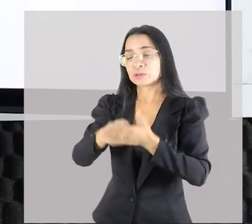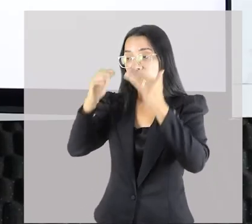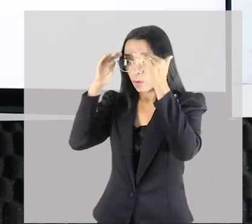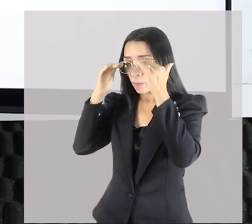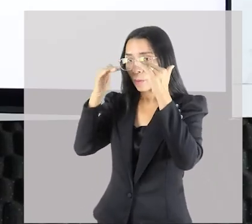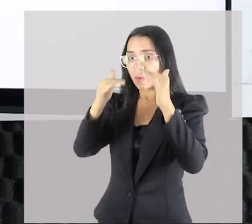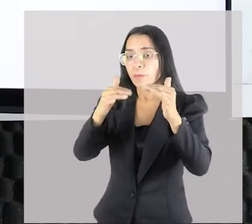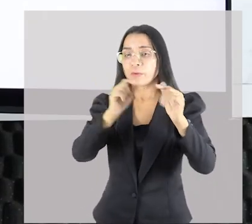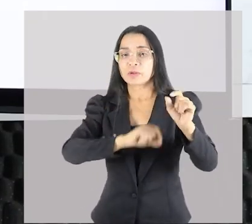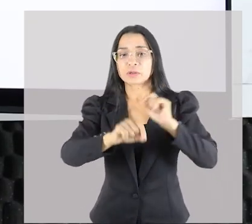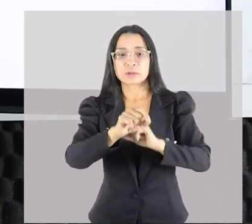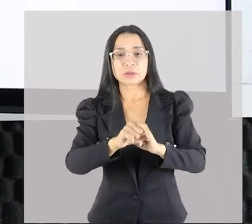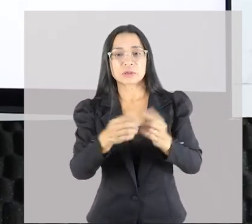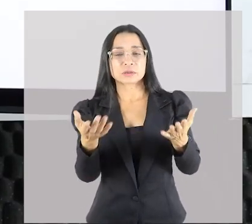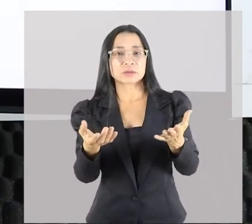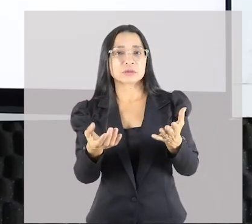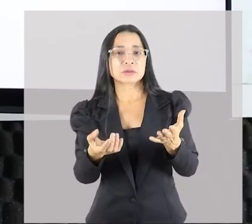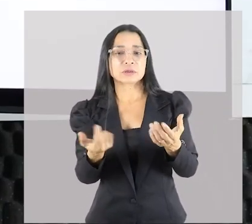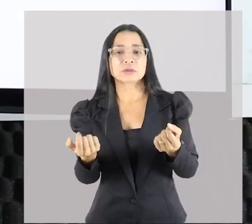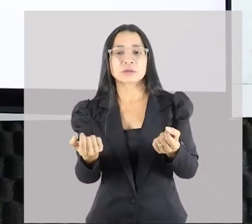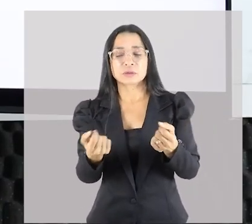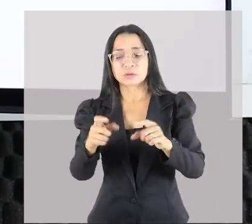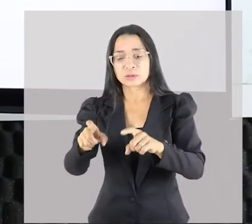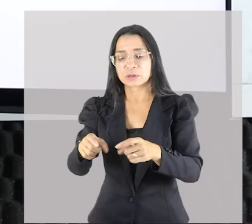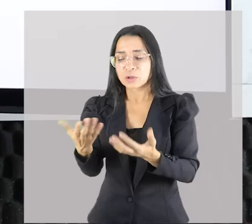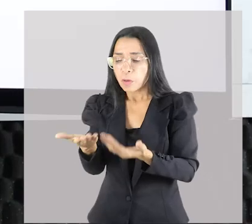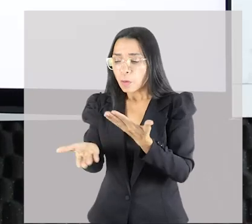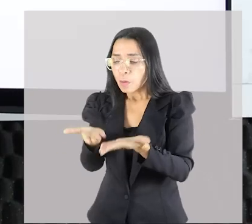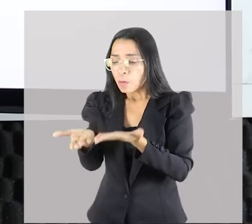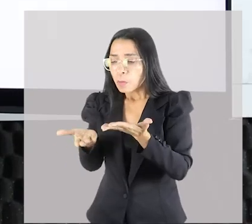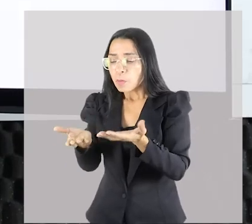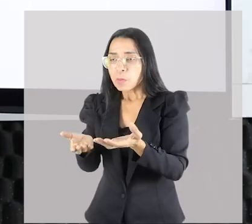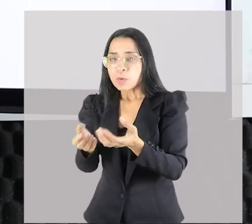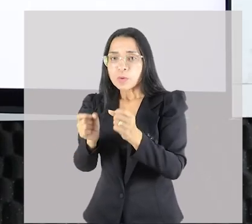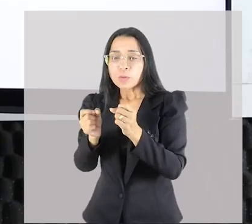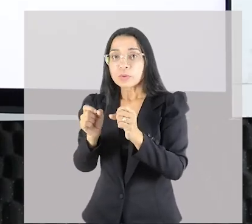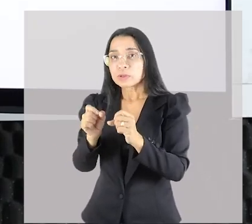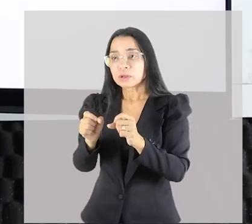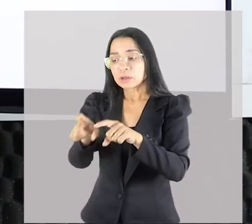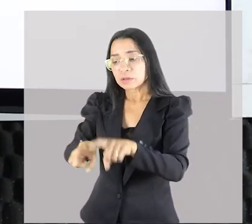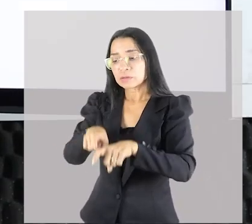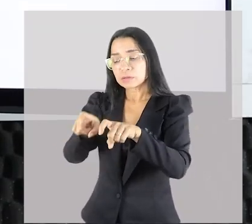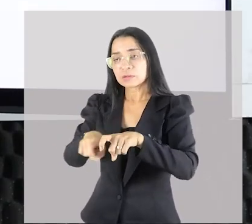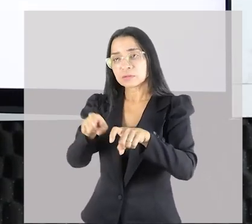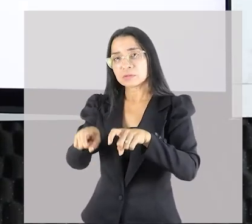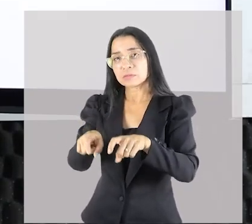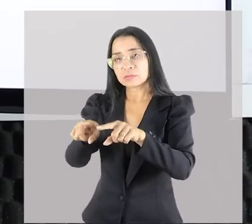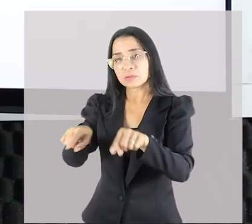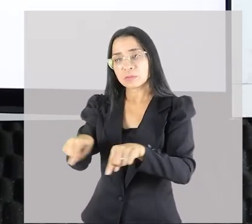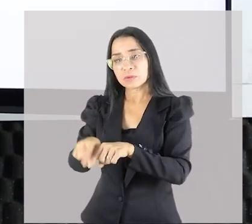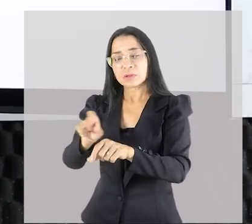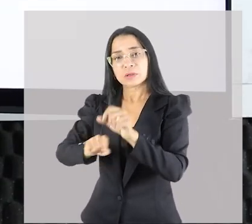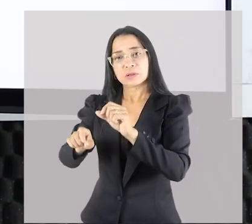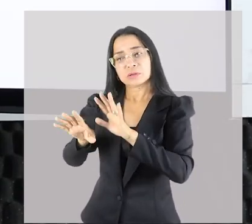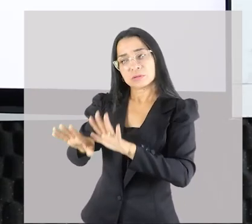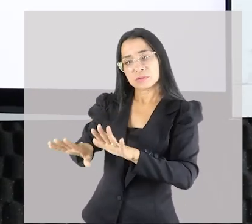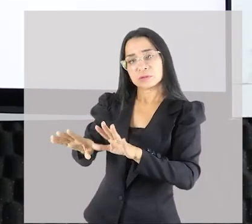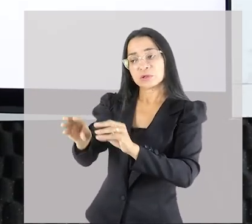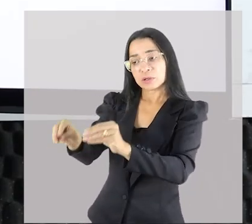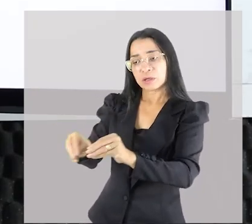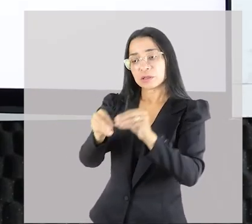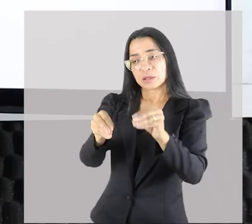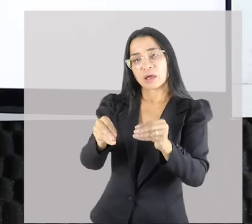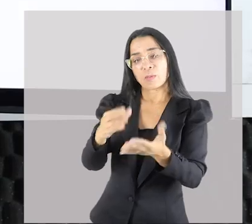no manho senhorial, e que você então deixava tudo que você produzia ali para o senhor, você plantava no seu, mas também tinha que deixar uma parte para